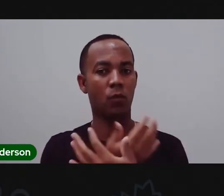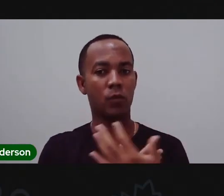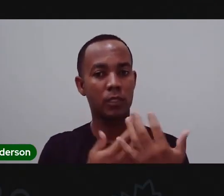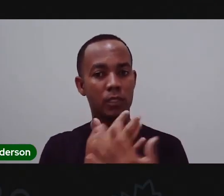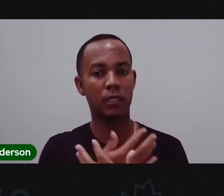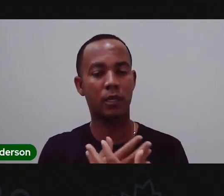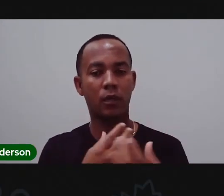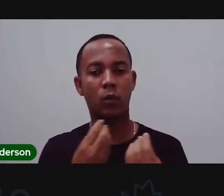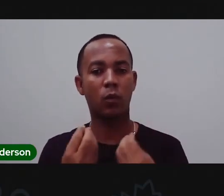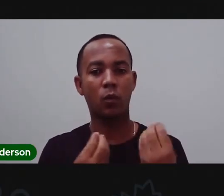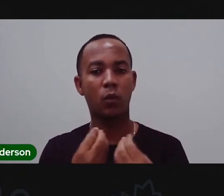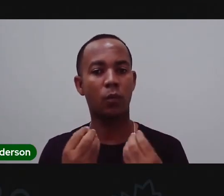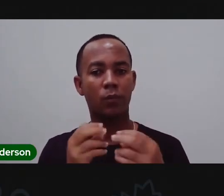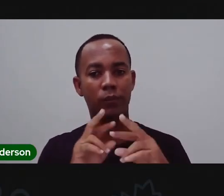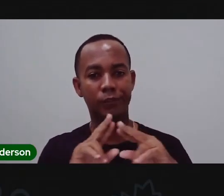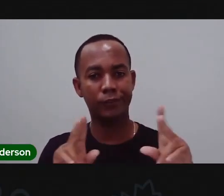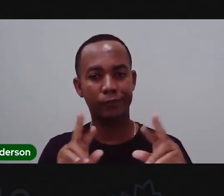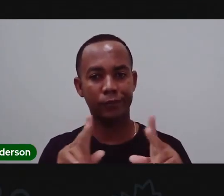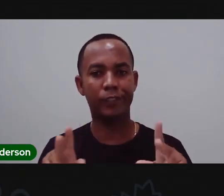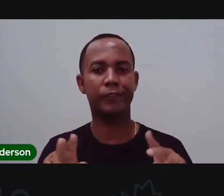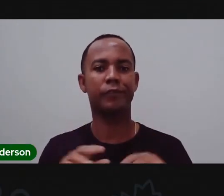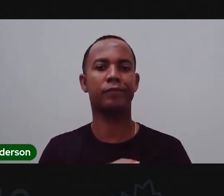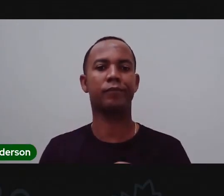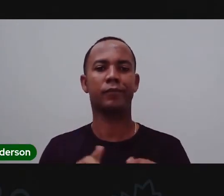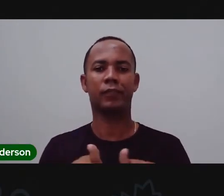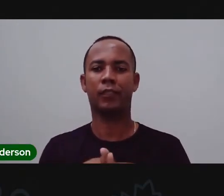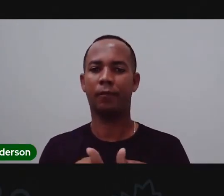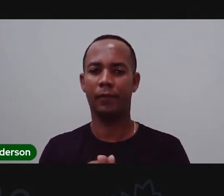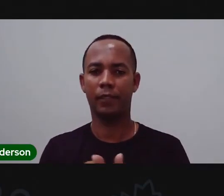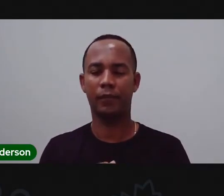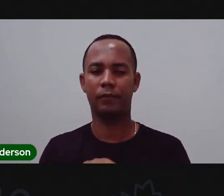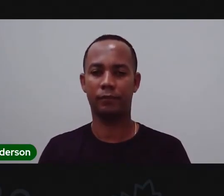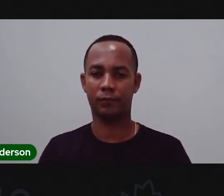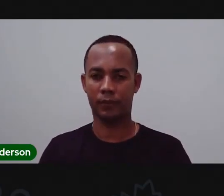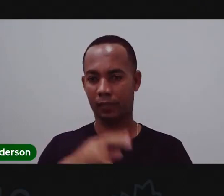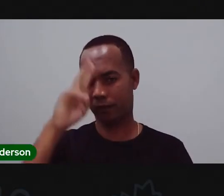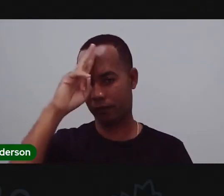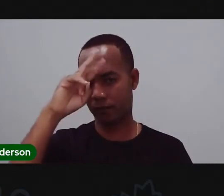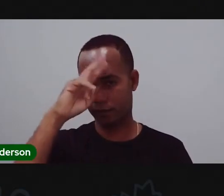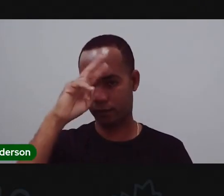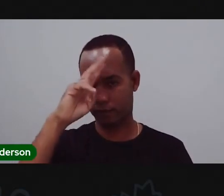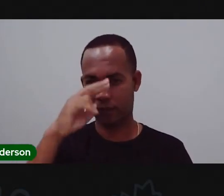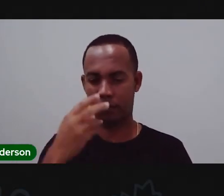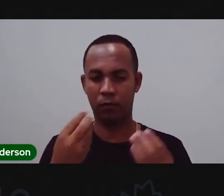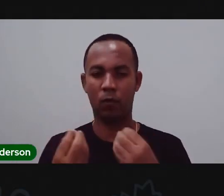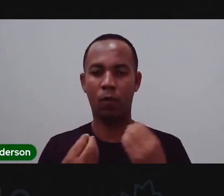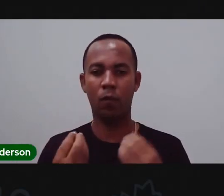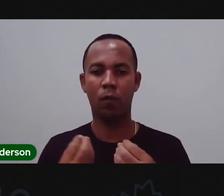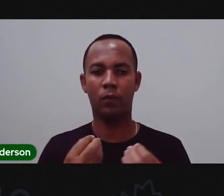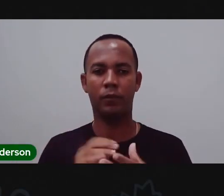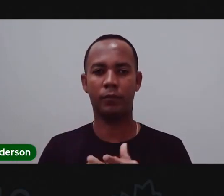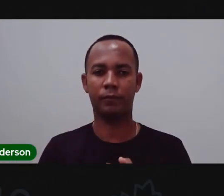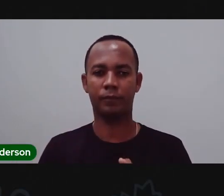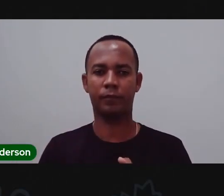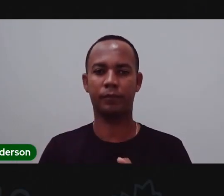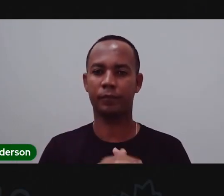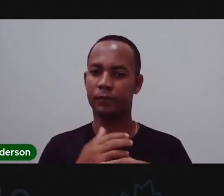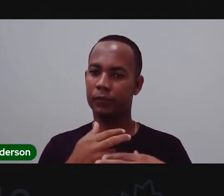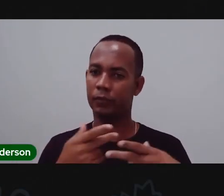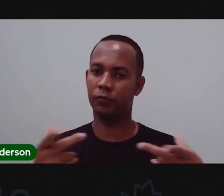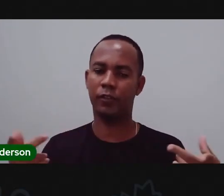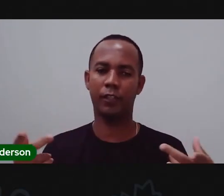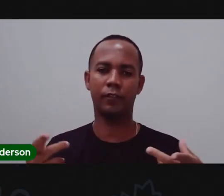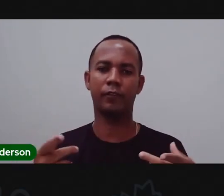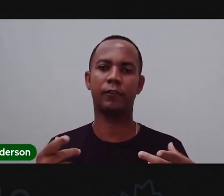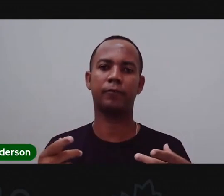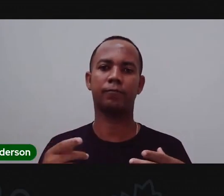utilidade. A gente pode usar para várias coisas. E aqui a gente usa para várias coisas. Lembra da ideia do solo? Aqui, cordel, a gente já tratou de vários momentos.